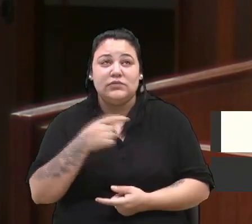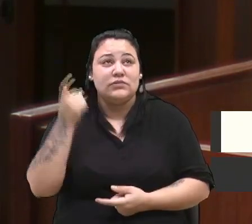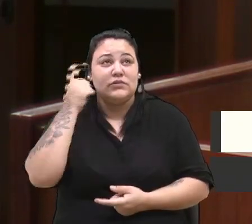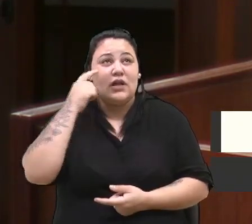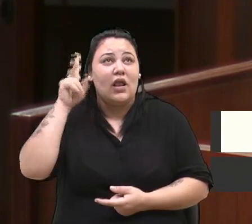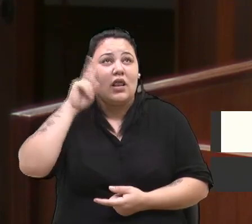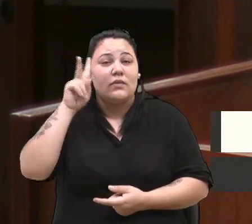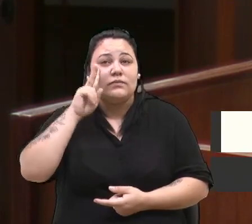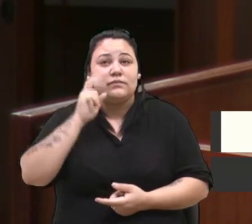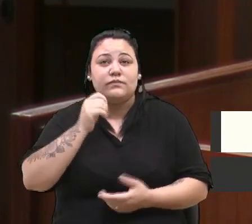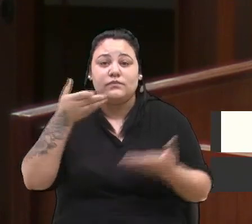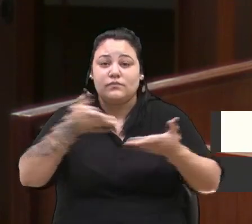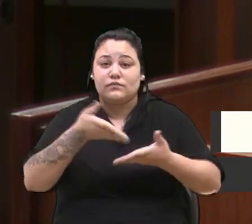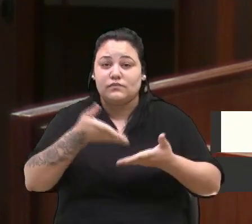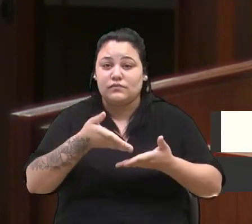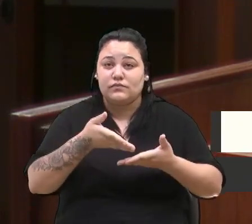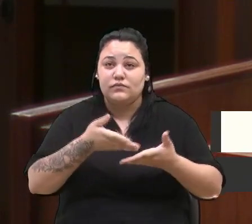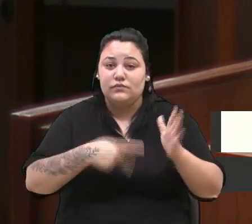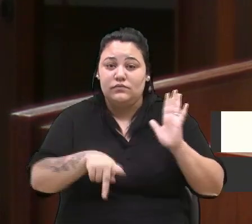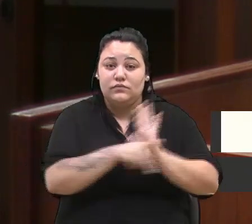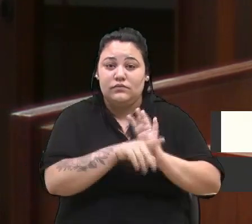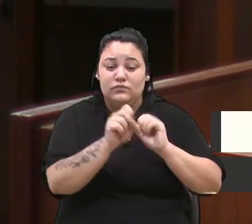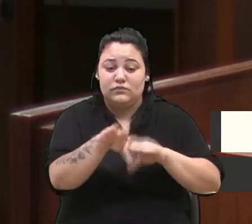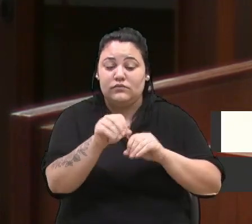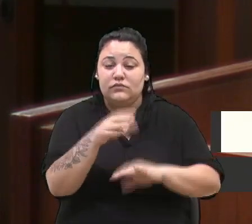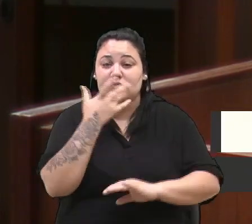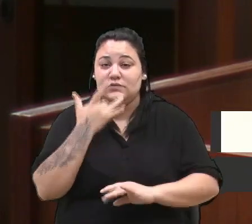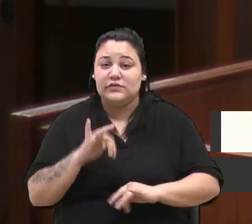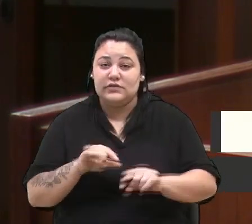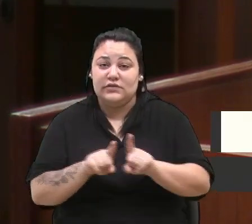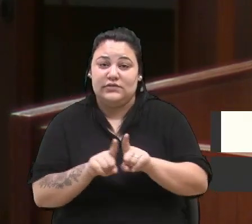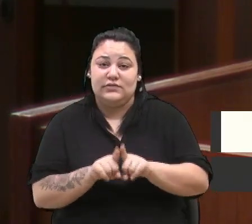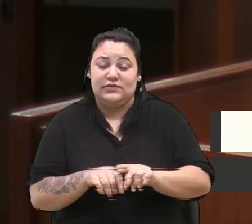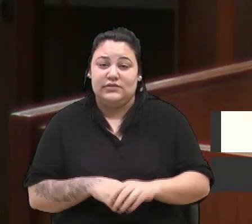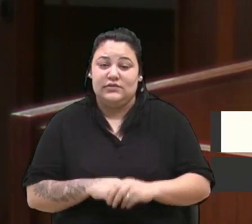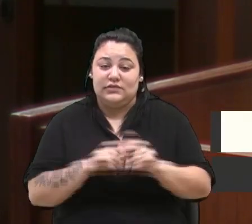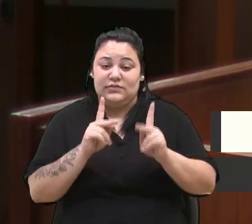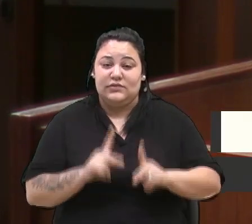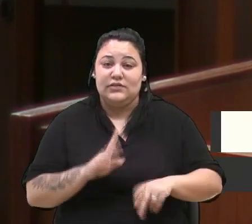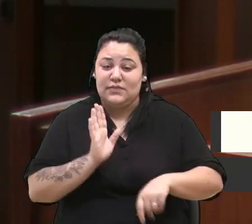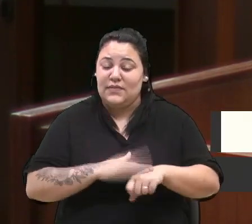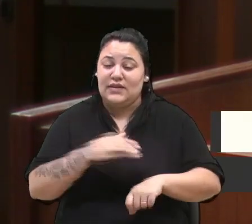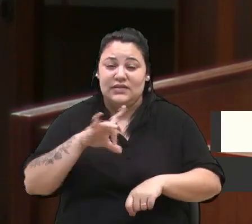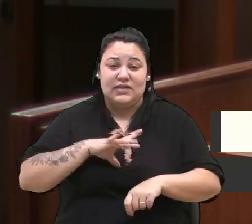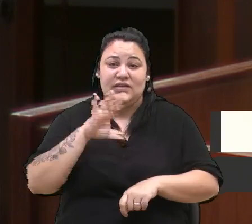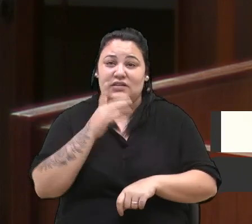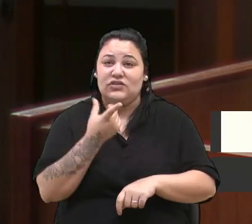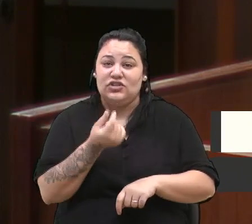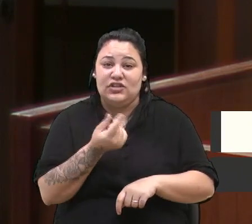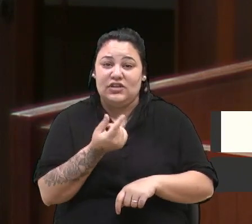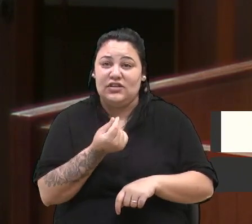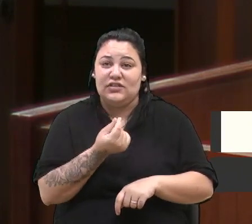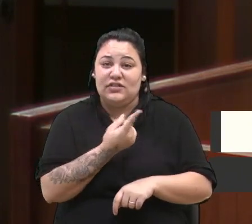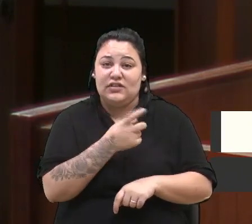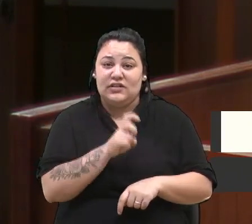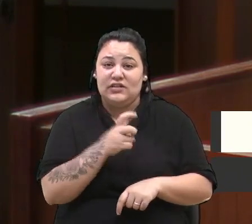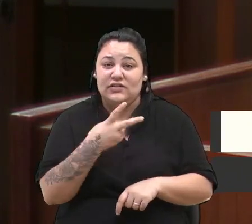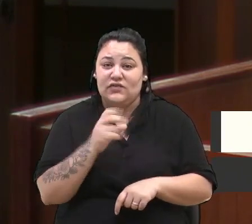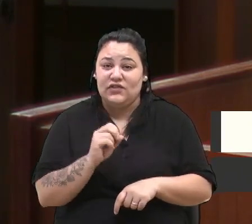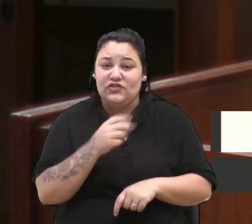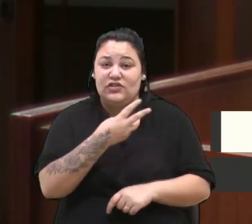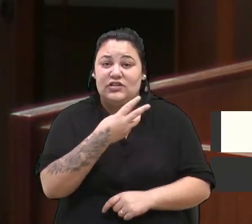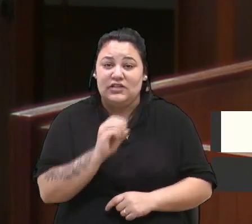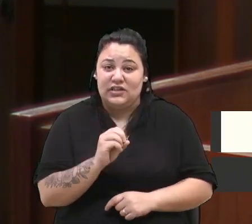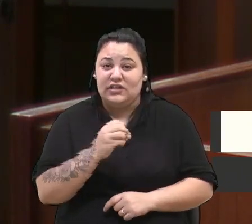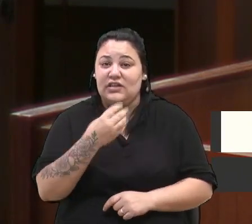questão que hoje está acontecendo com a própria educação infantil. As pessoas que mais têm condições, que chegam com 15, 20, 30,